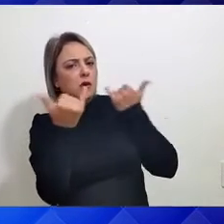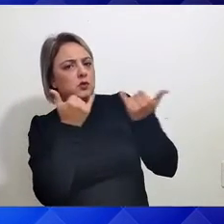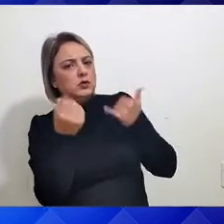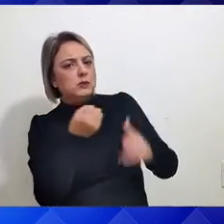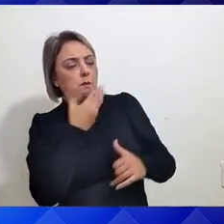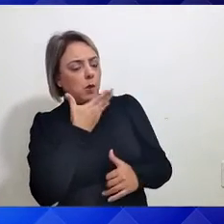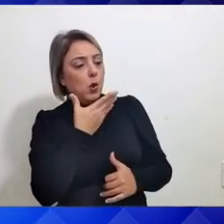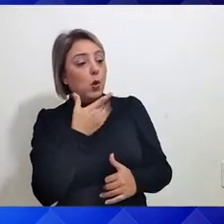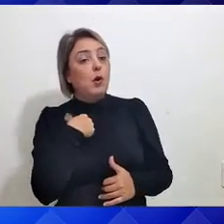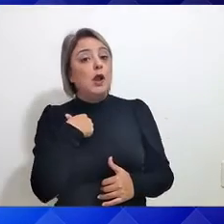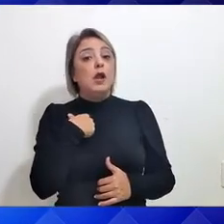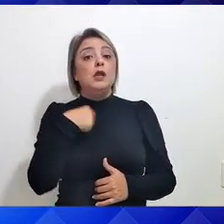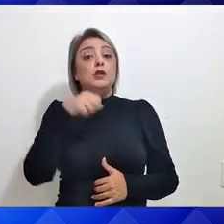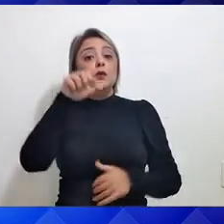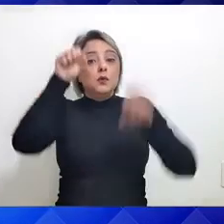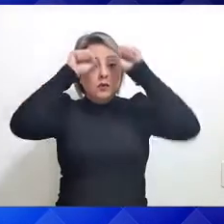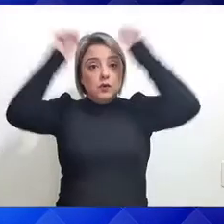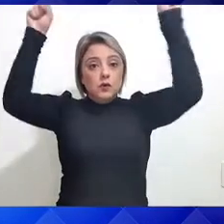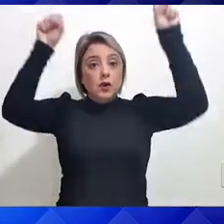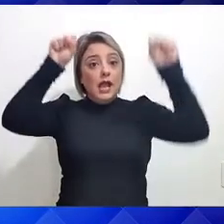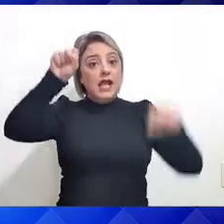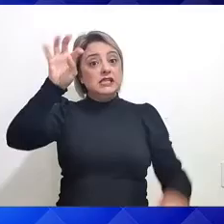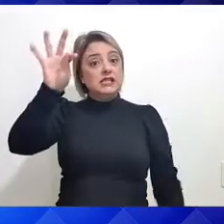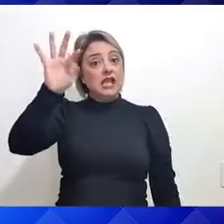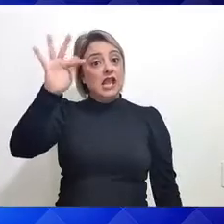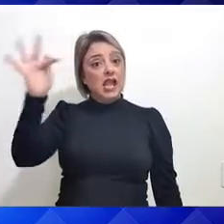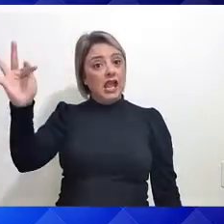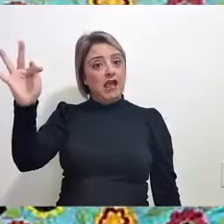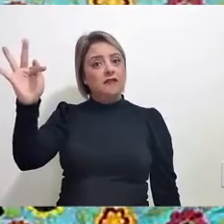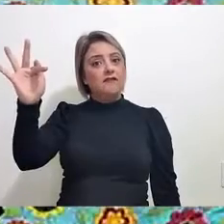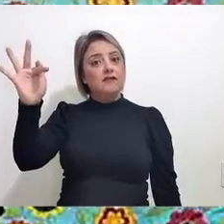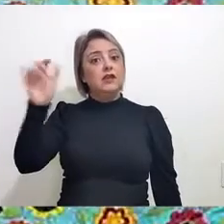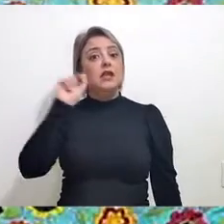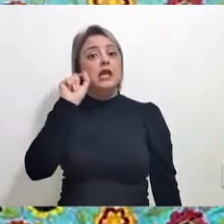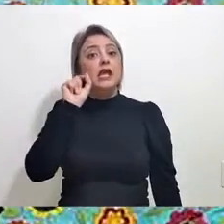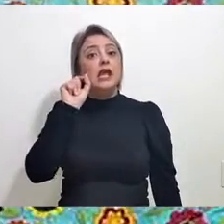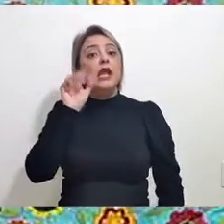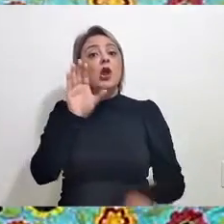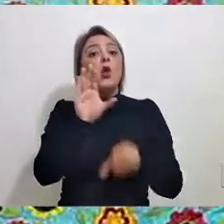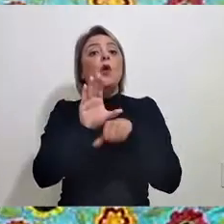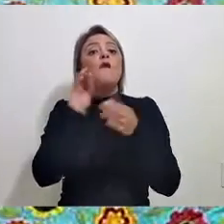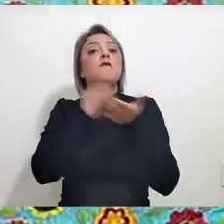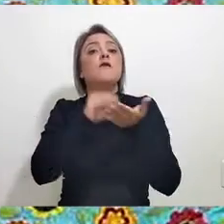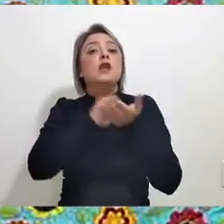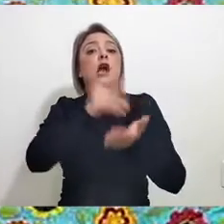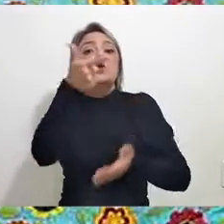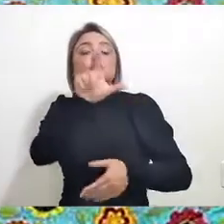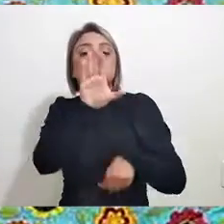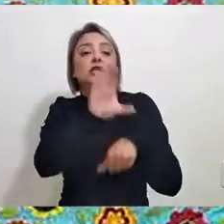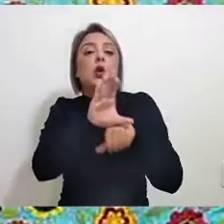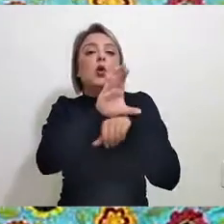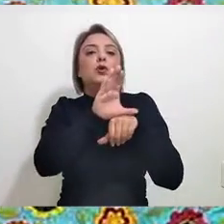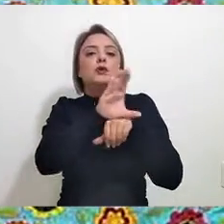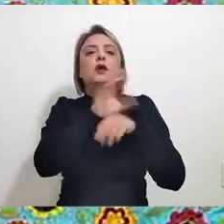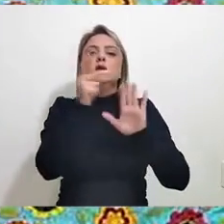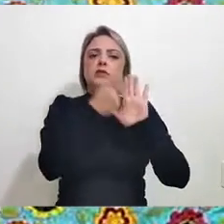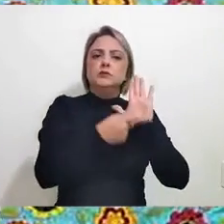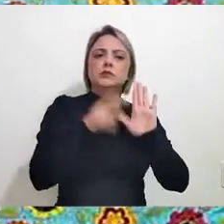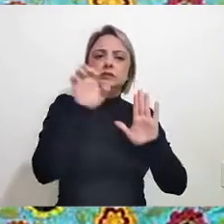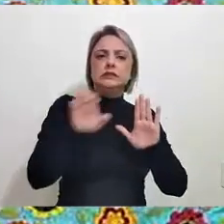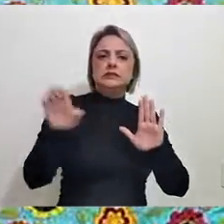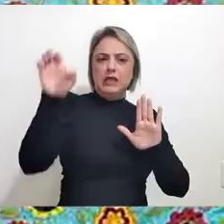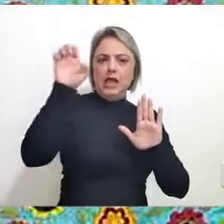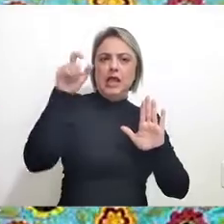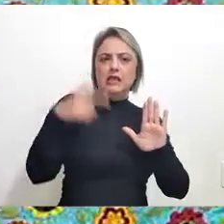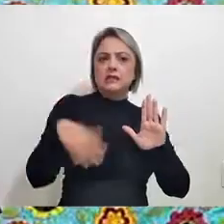sobre com crianças e adolescentes. Então, essa educação, ela precisa existir. O espaço educacional onde a gente vai